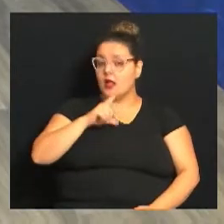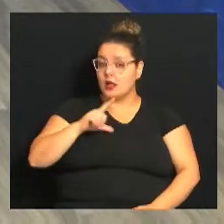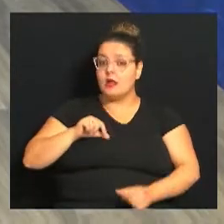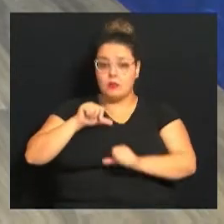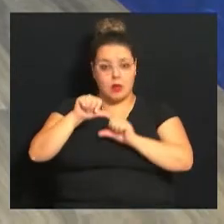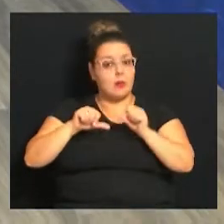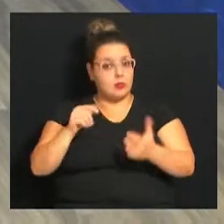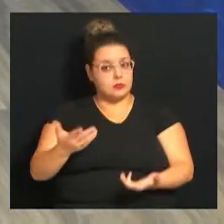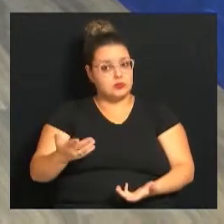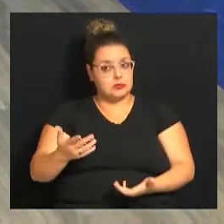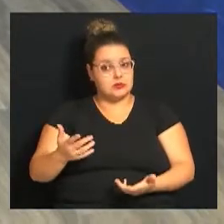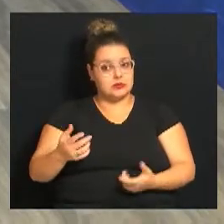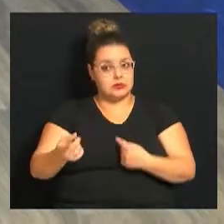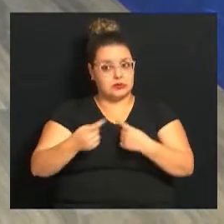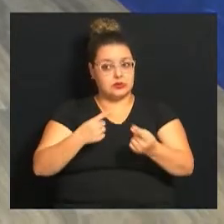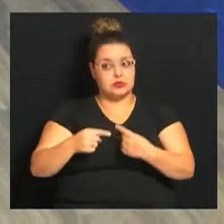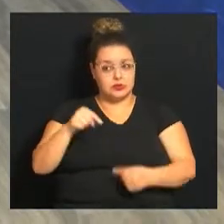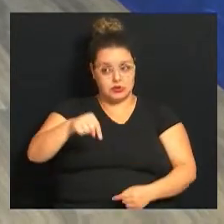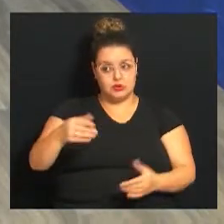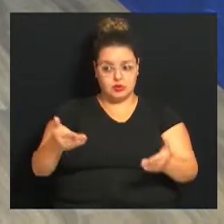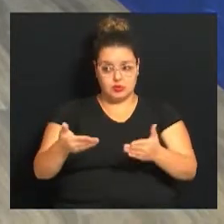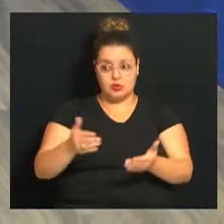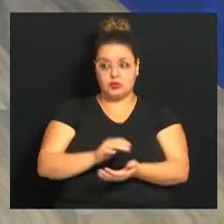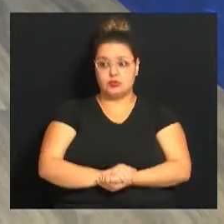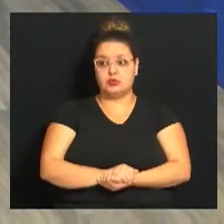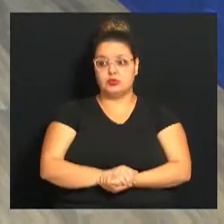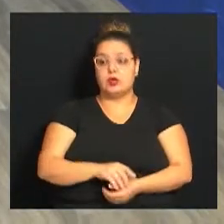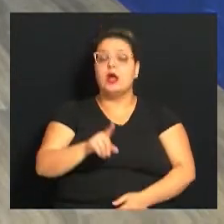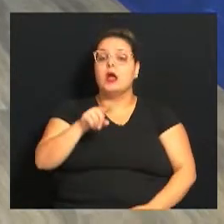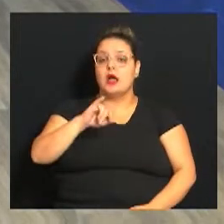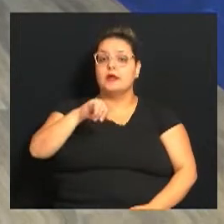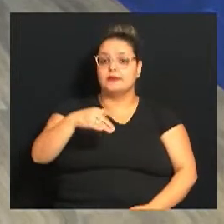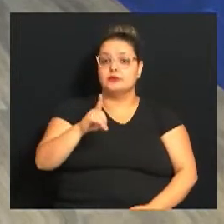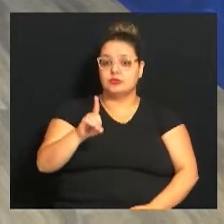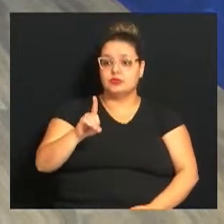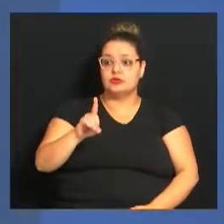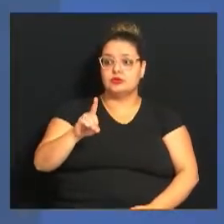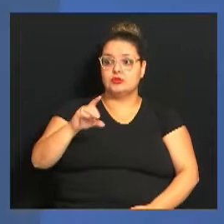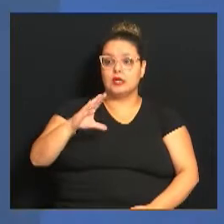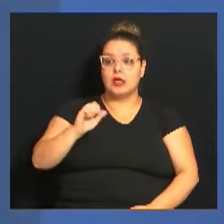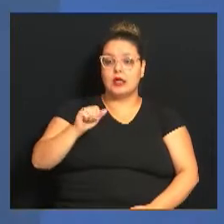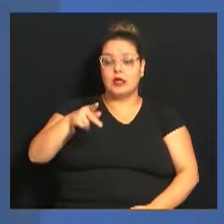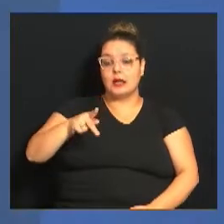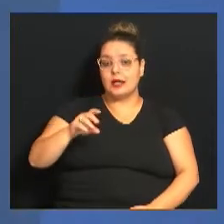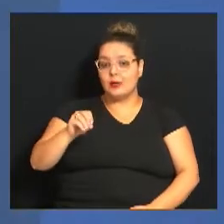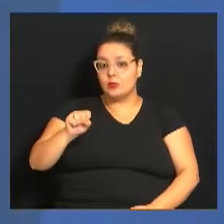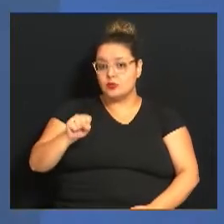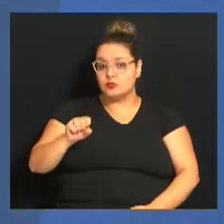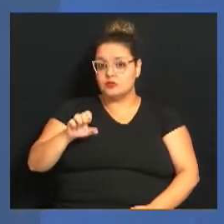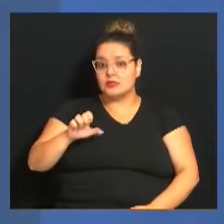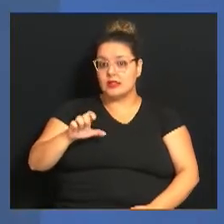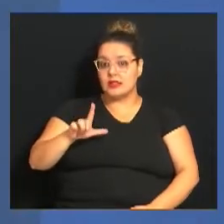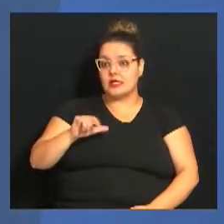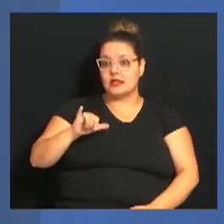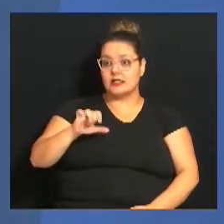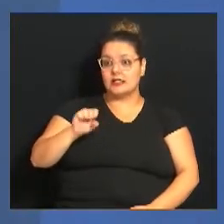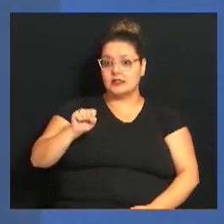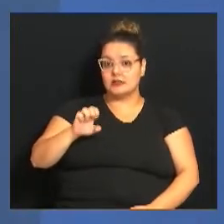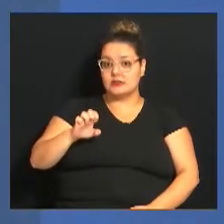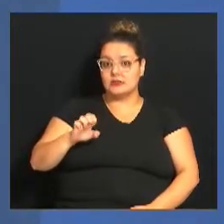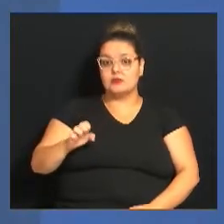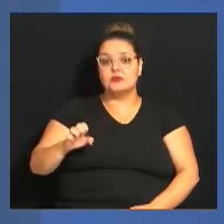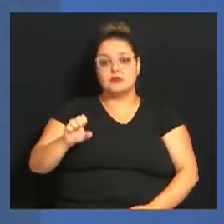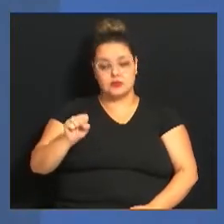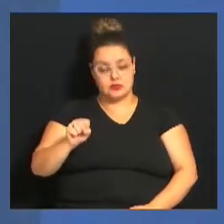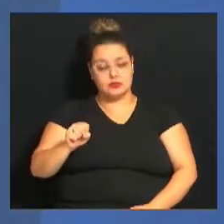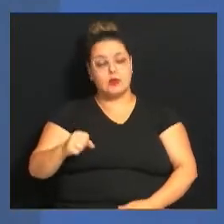trânsito de Campinas a partir de hoje, né? É lá no Jardim Novo Campos Elíseos, que fica ali perto do BRT. Olha, a